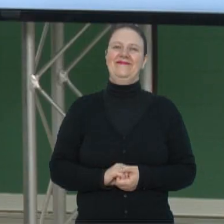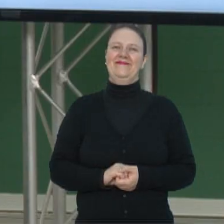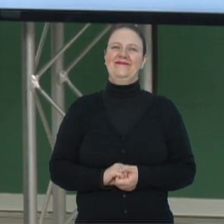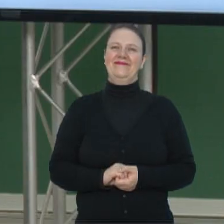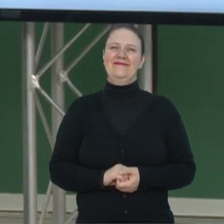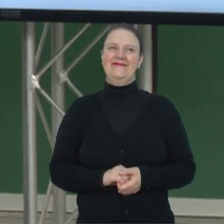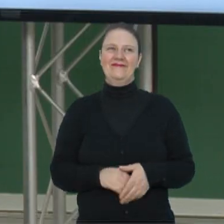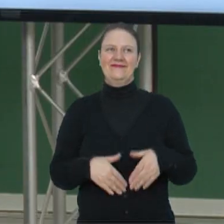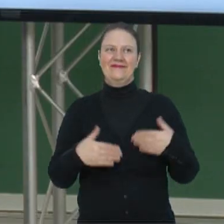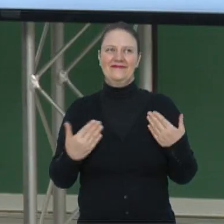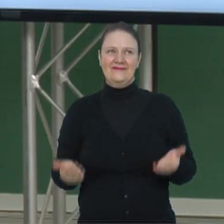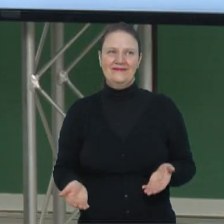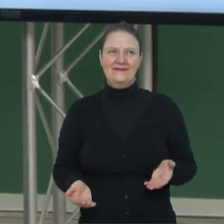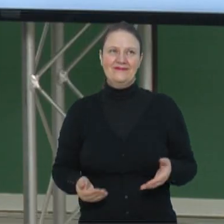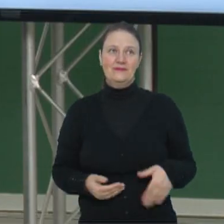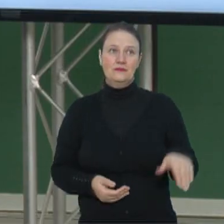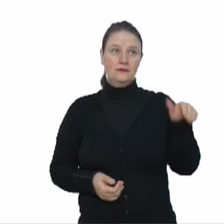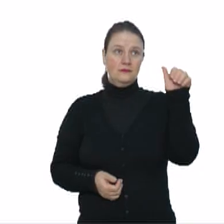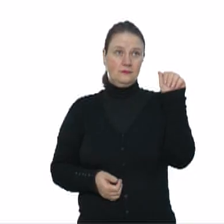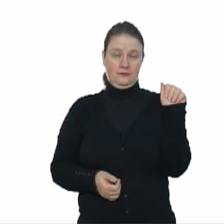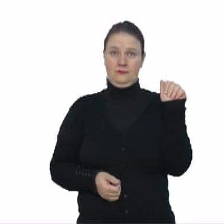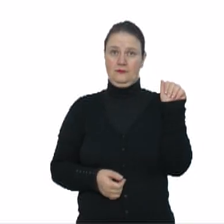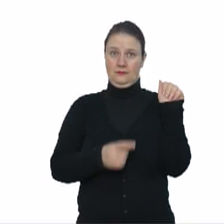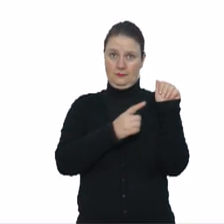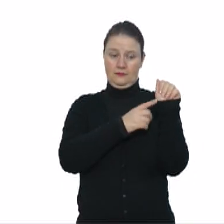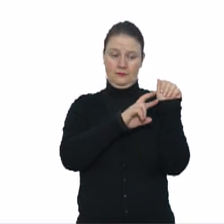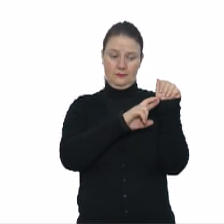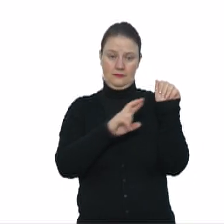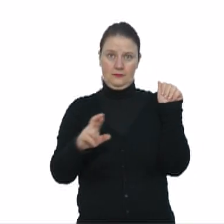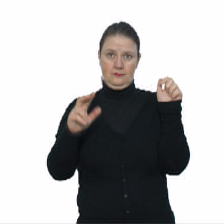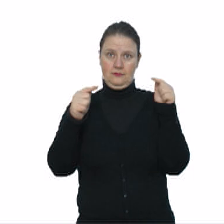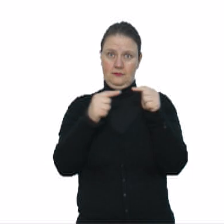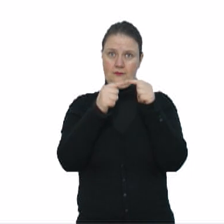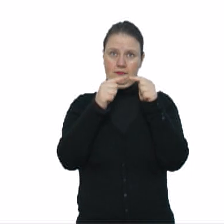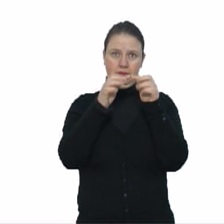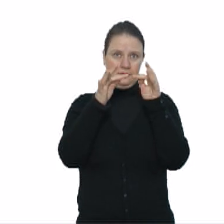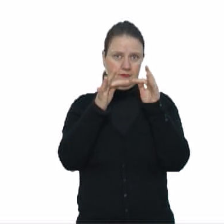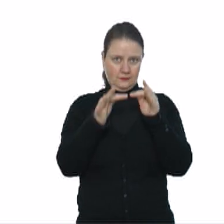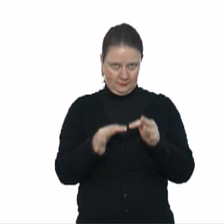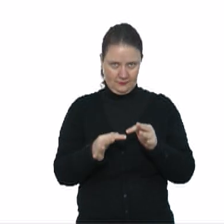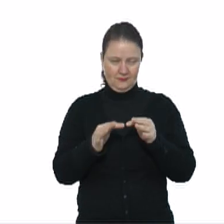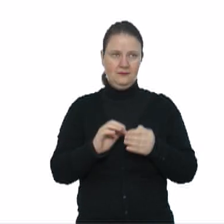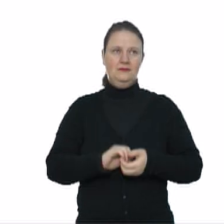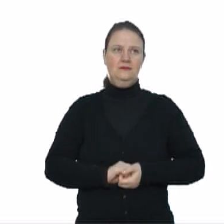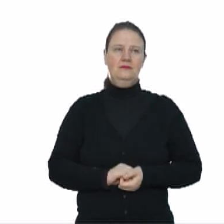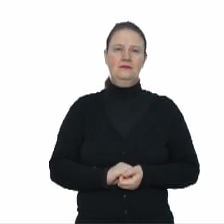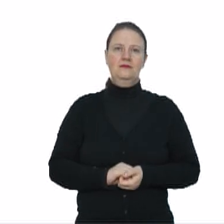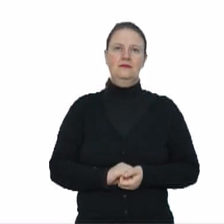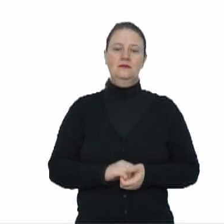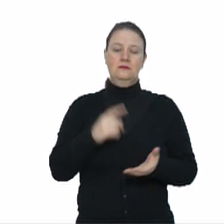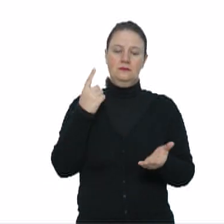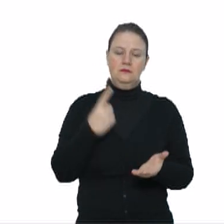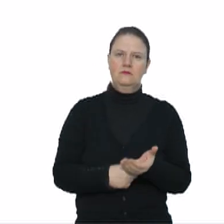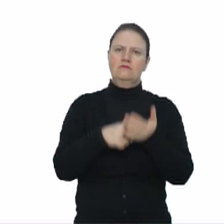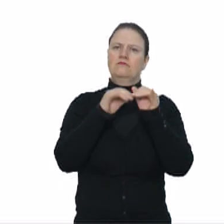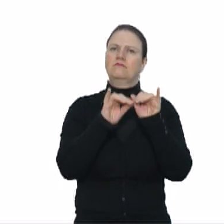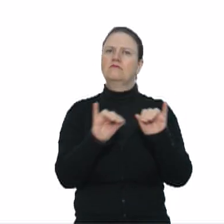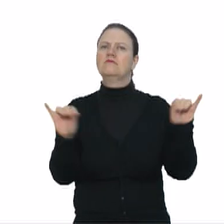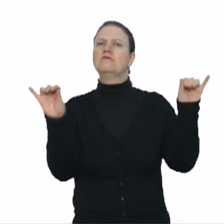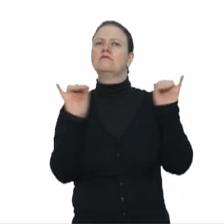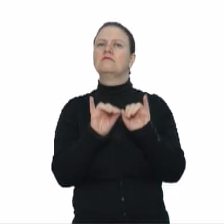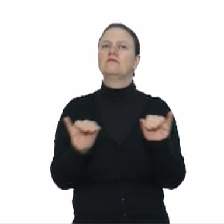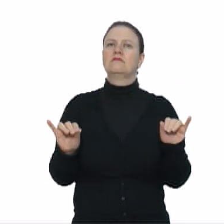Let's check the answer. So, make people aware of not smoking near children. Então, essa campanha aqui